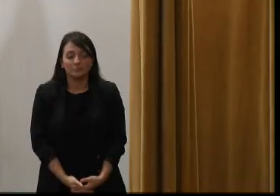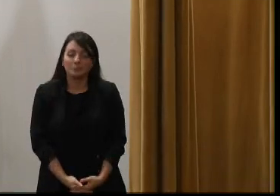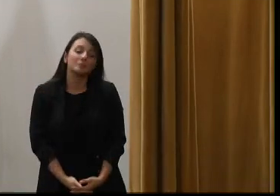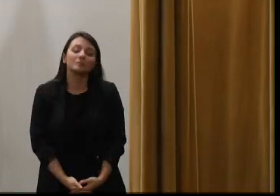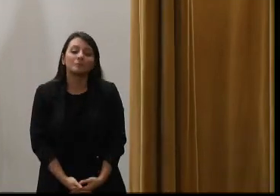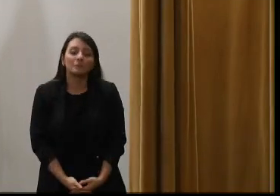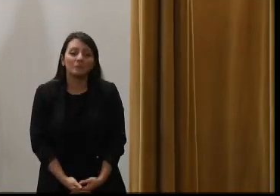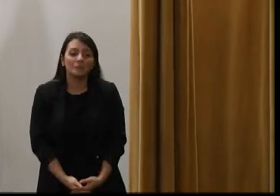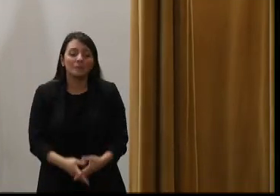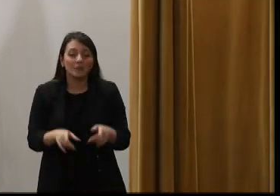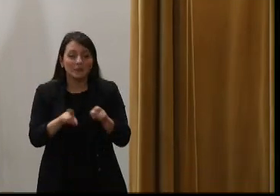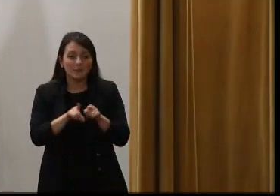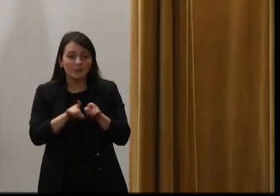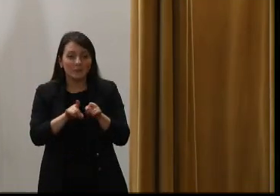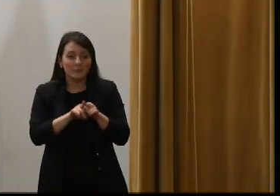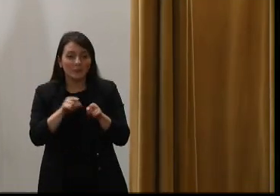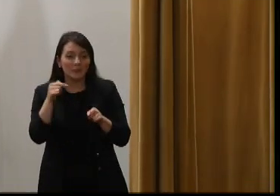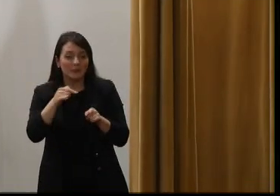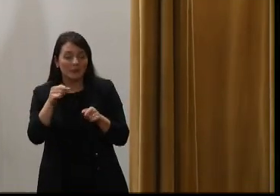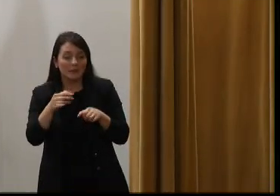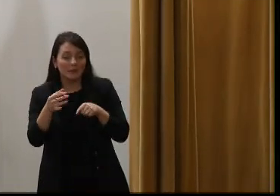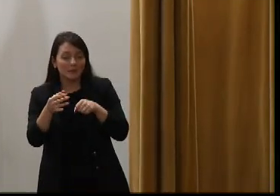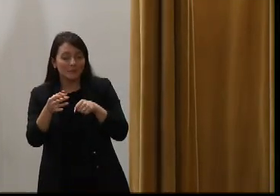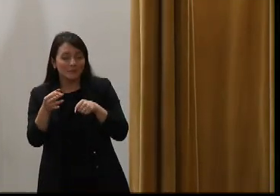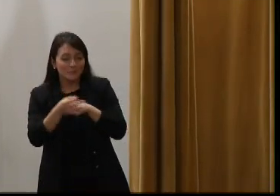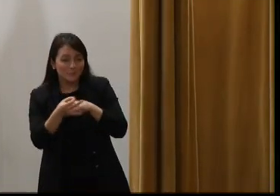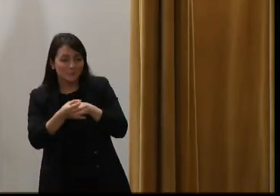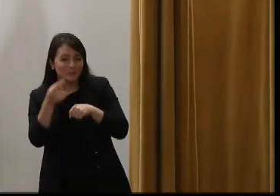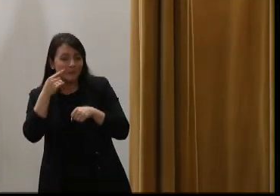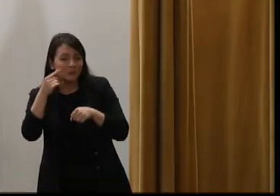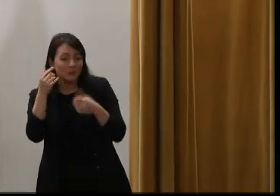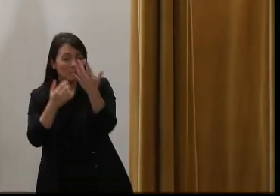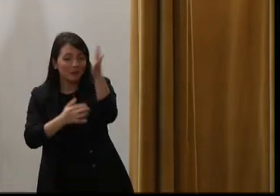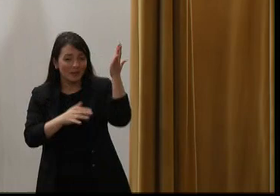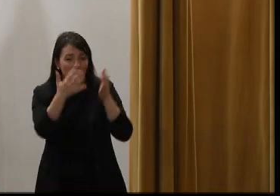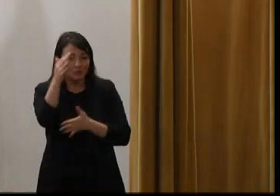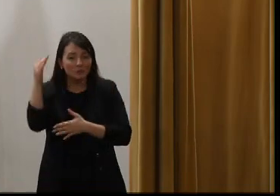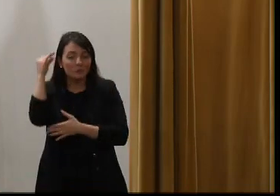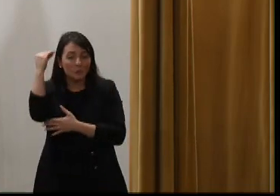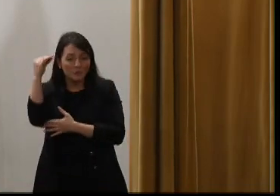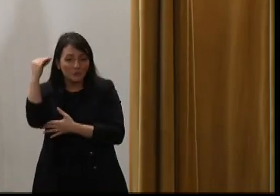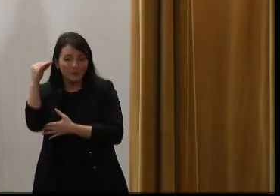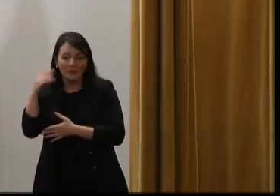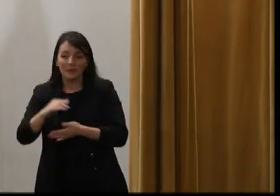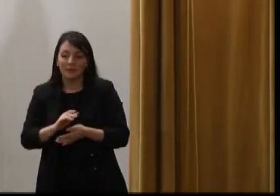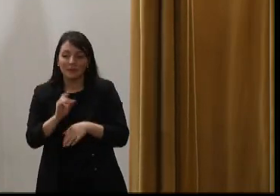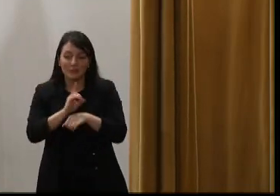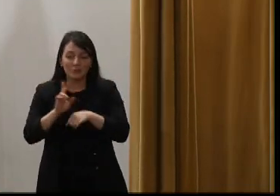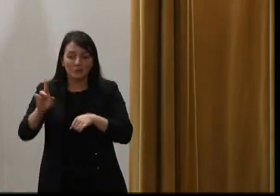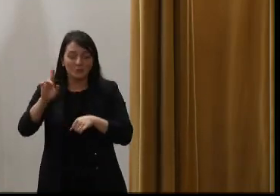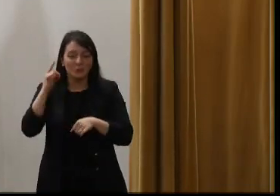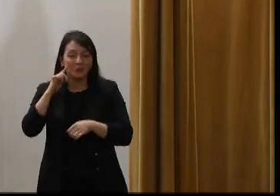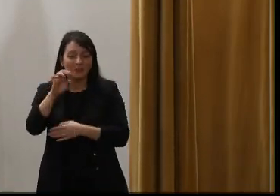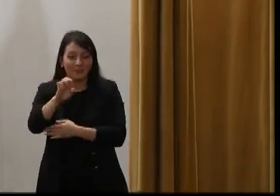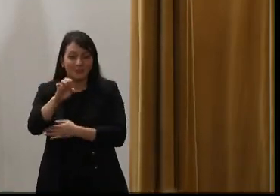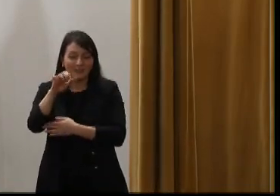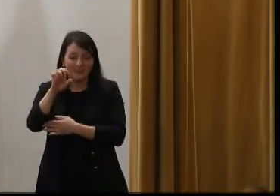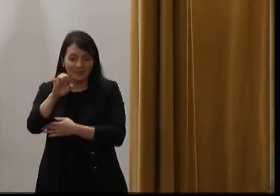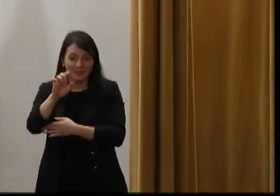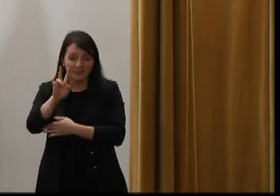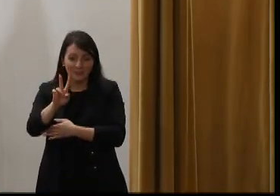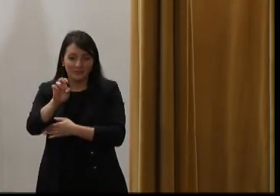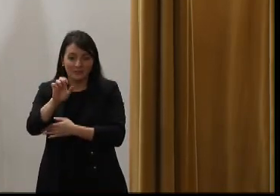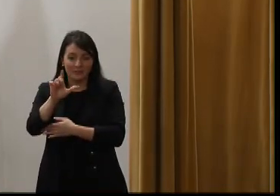A excelentíssima promotora do Meio Ambiente de Porto Alegre, doutora Annelise Monteiro Steingleder.